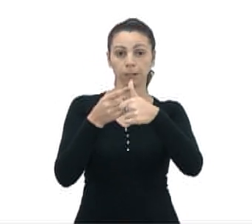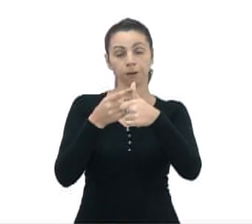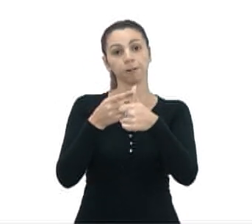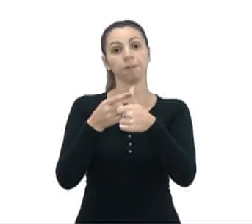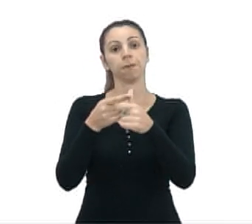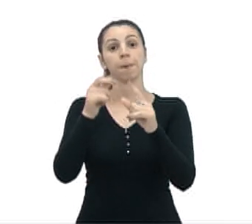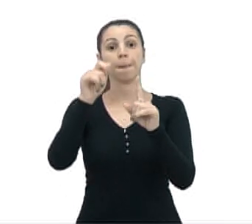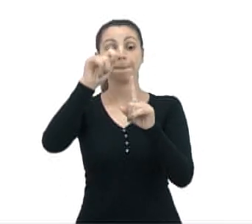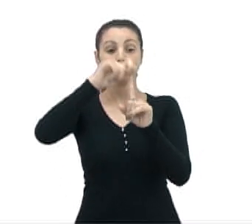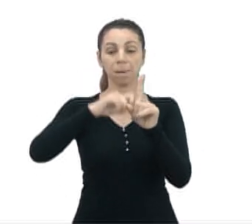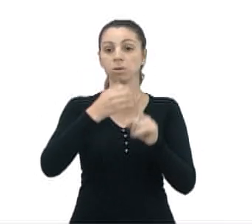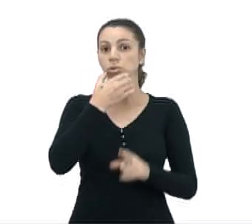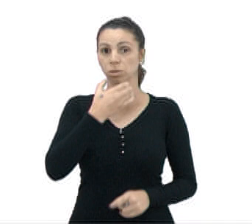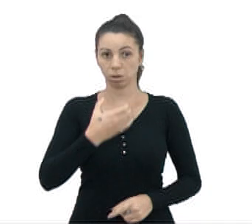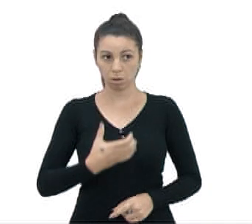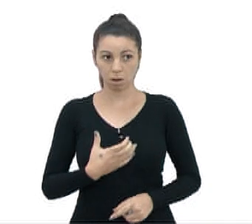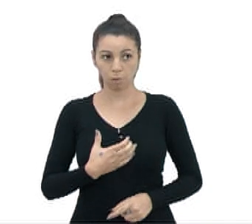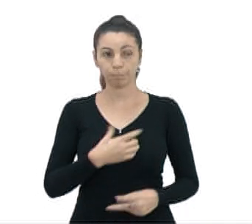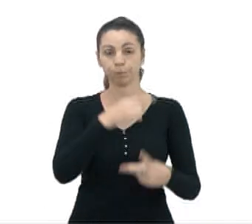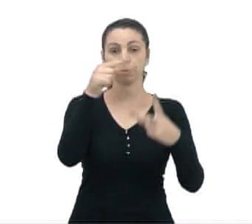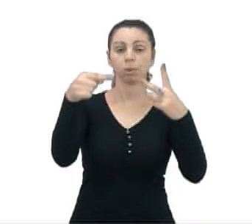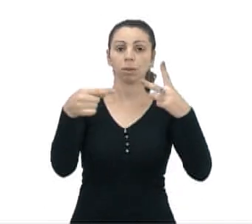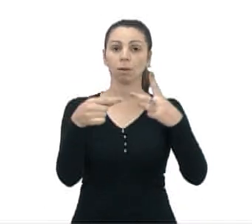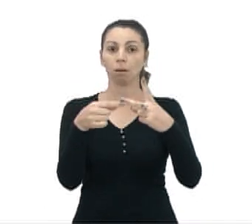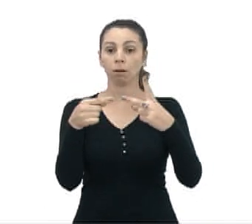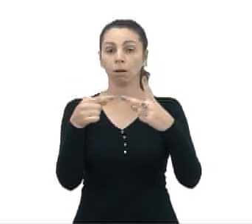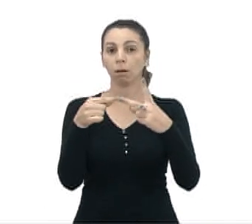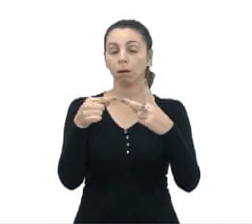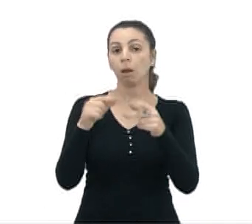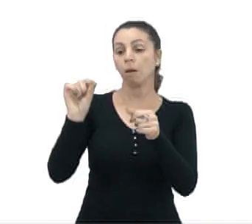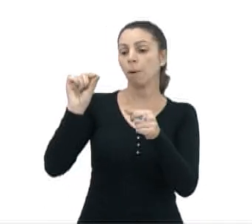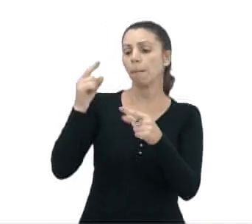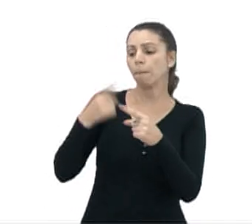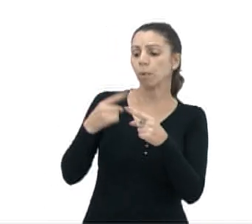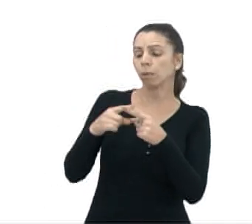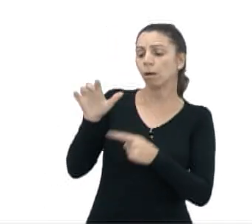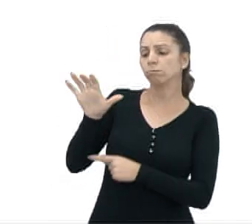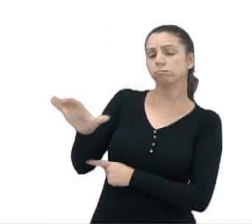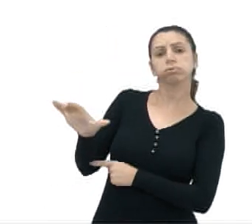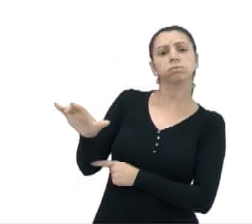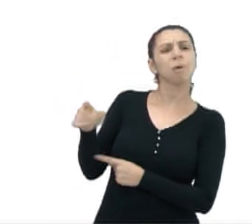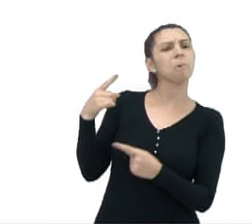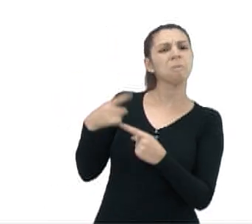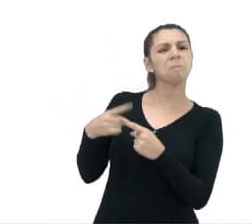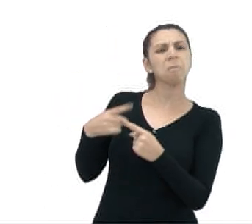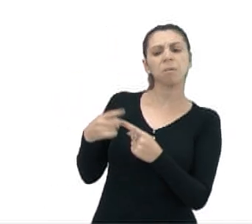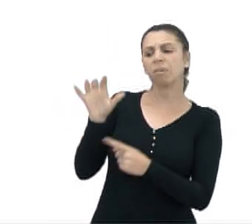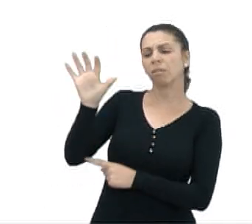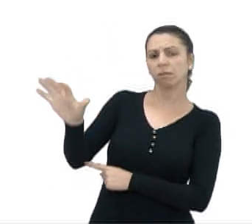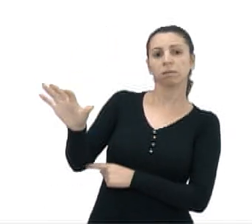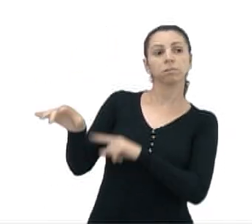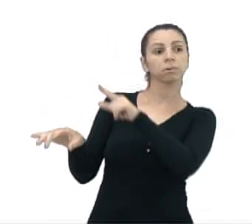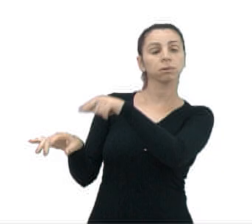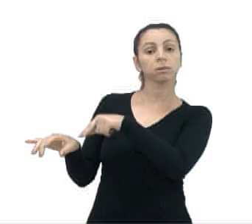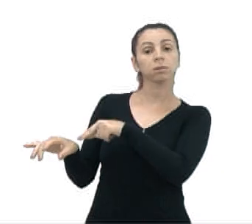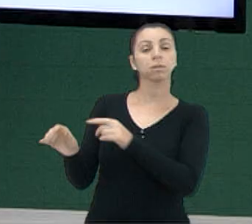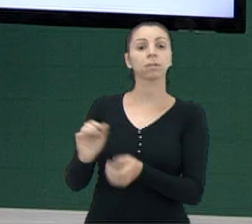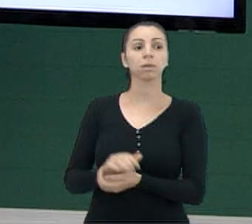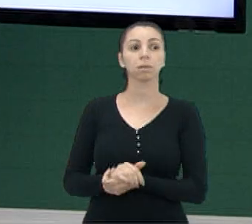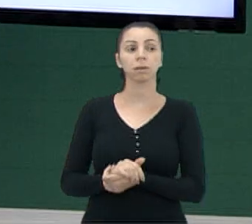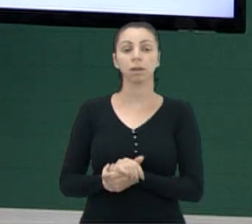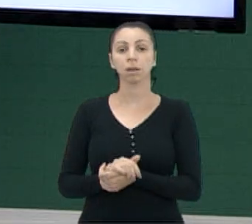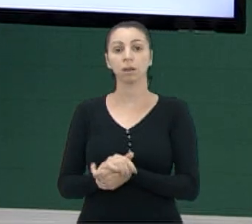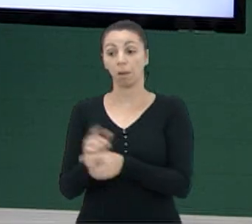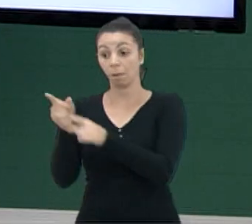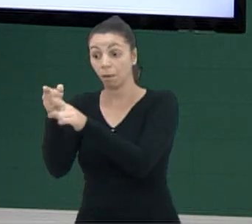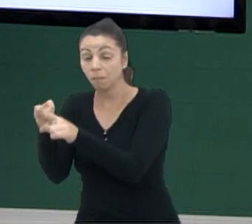de Natal, depois, por conta disso, por conta do quê? Veja que ele está se referindo a